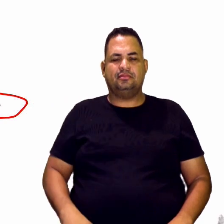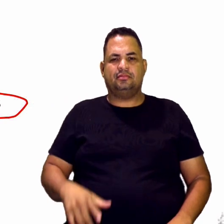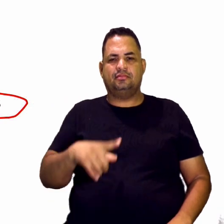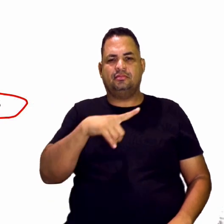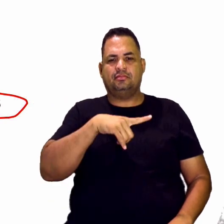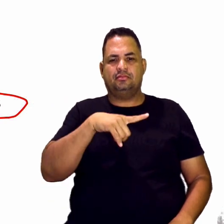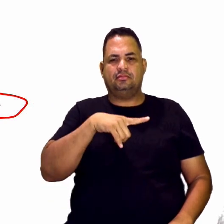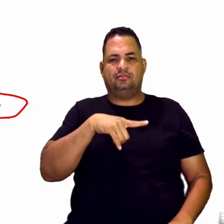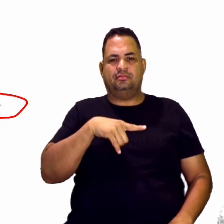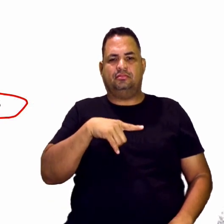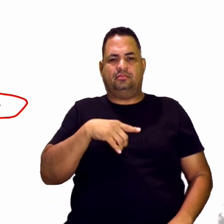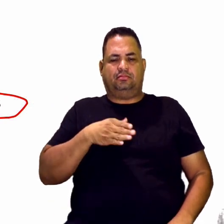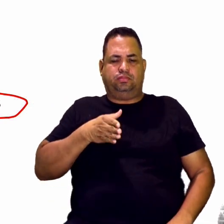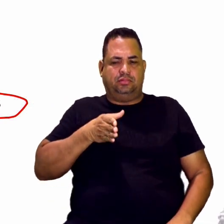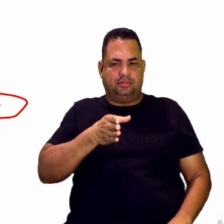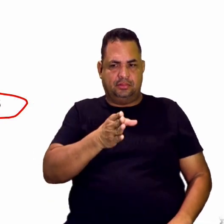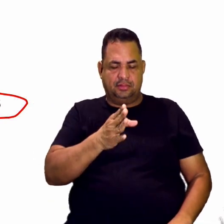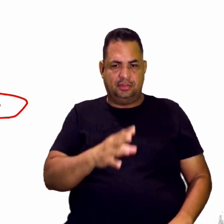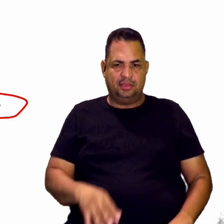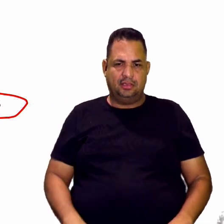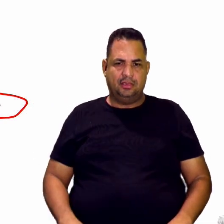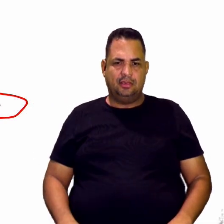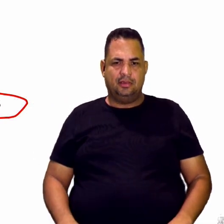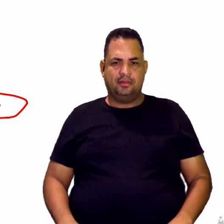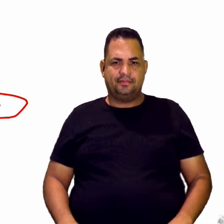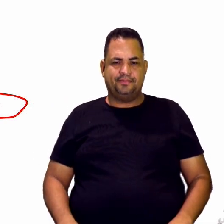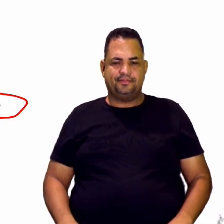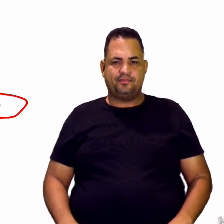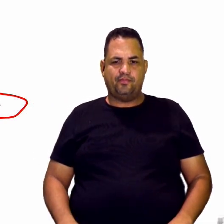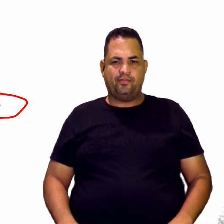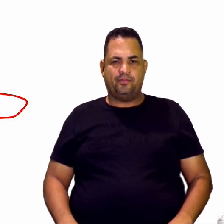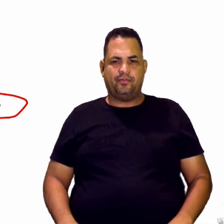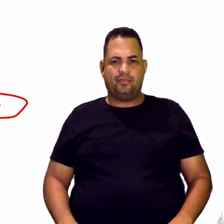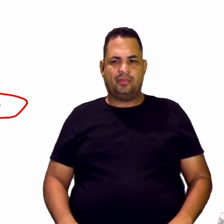uma passagenzinha, ó, como se fosse um vão, né?